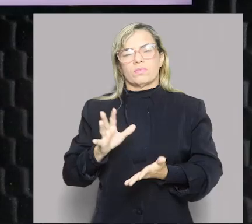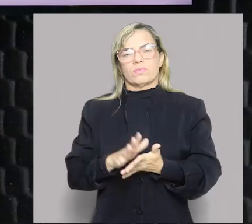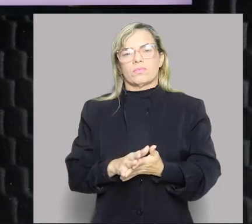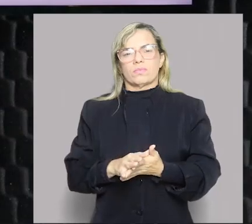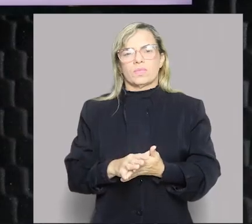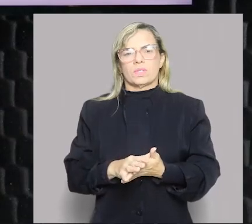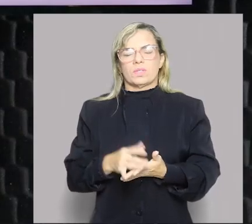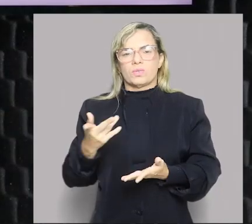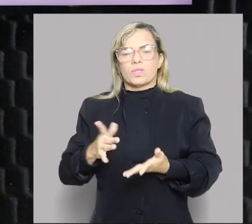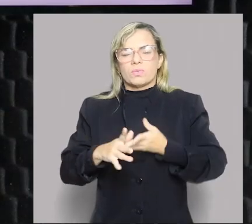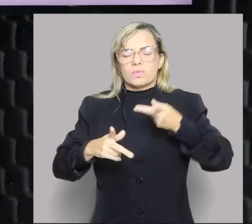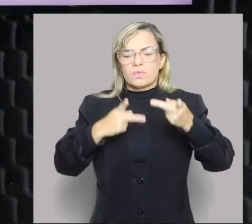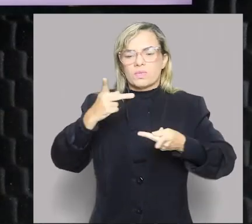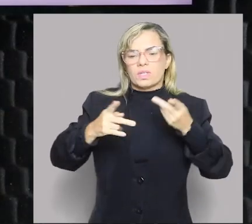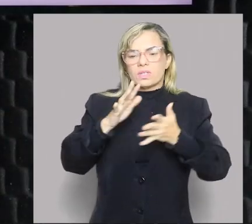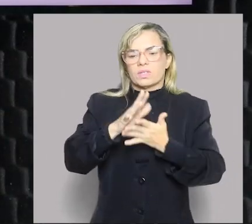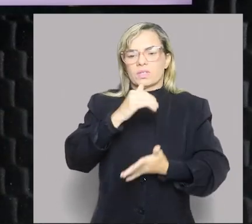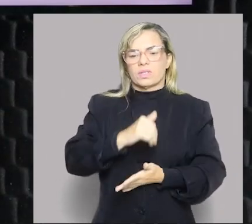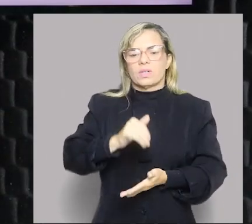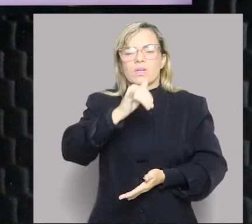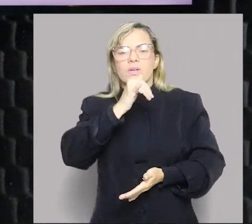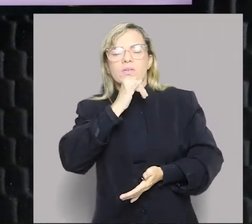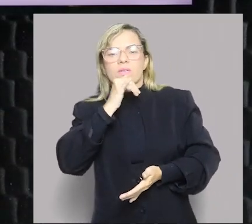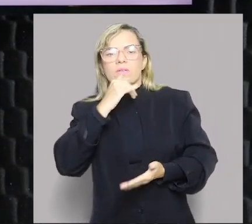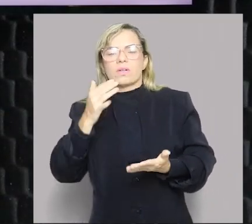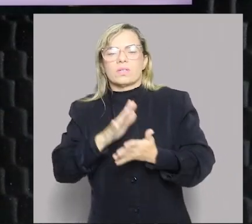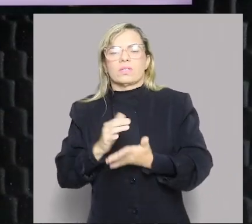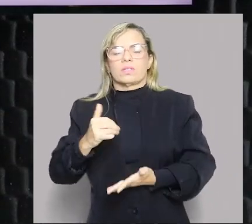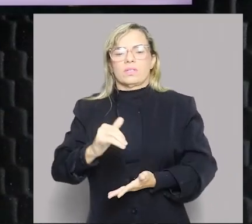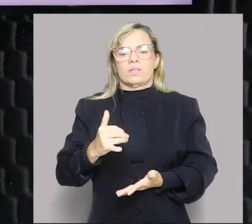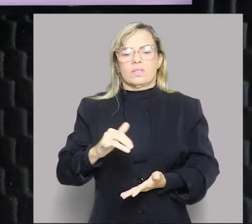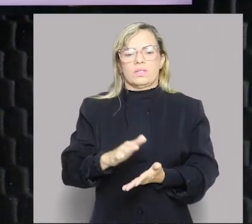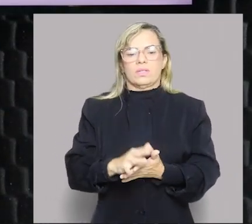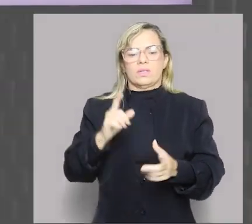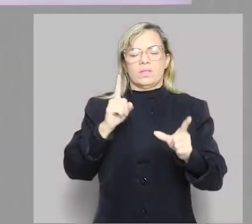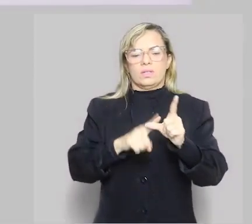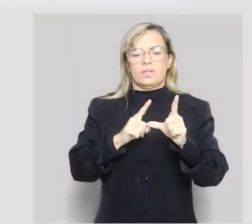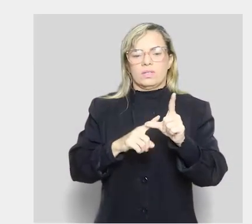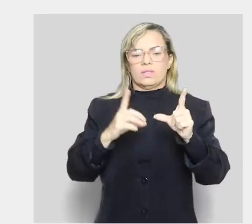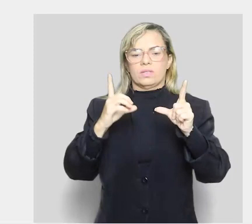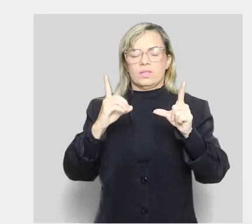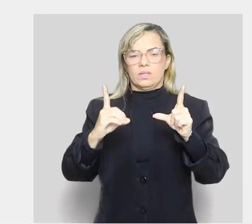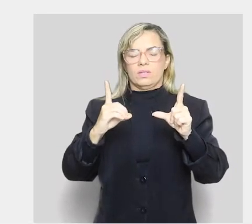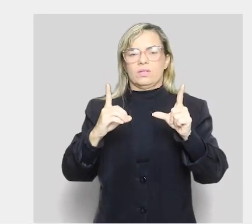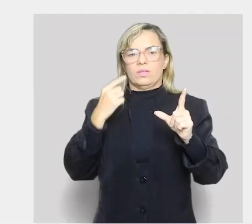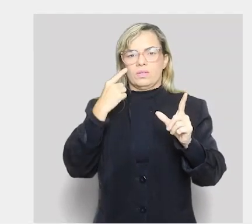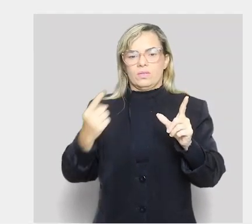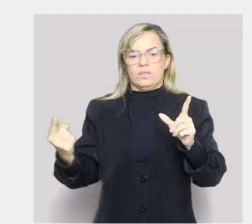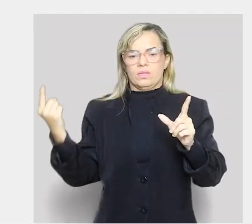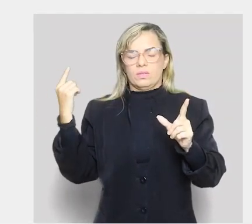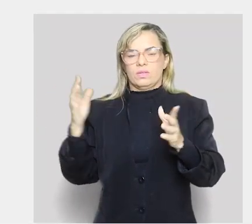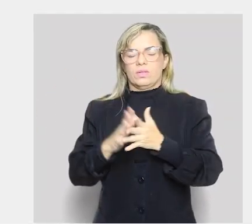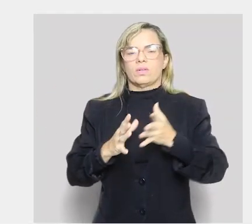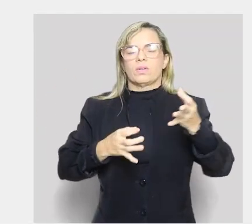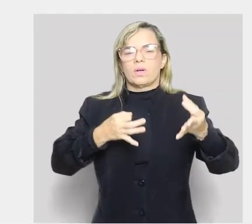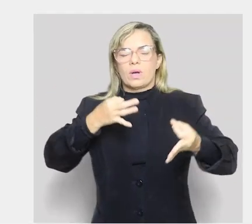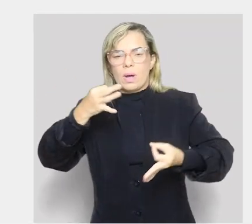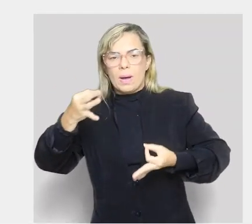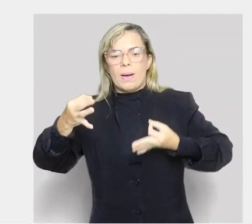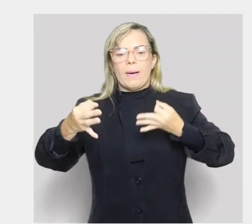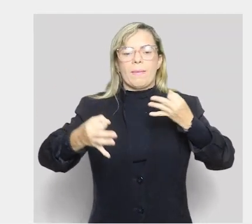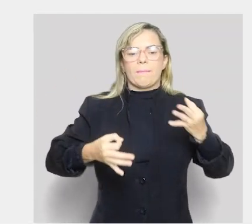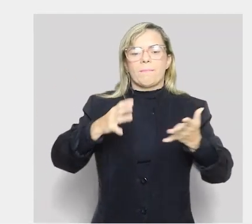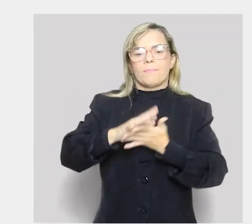de episódios, tá? Nós não temos natureza narrativa. A natureza é predominantemente argumentativa. Nós teríamos